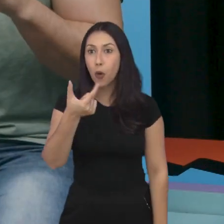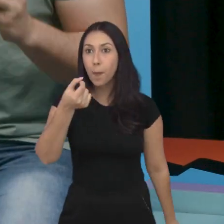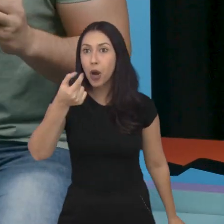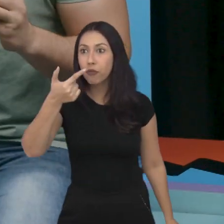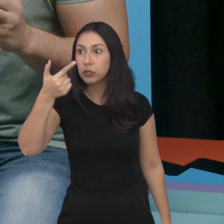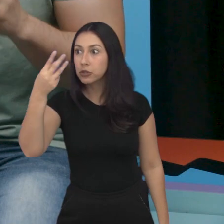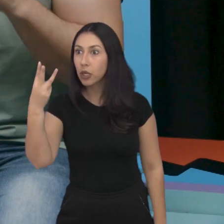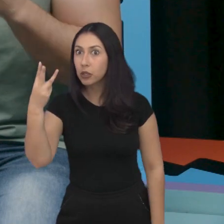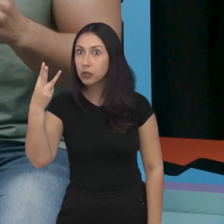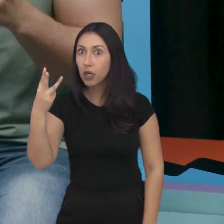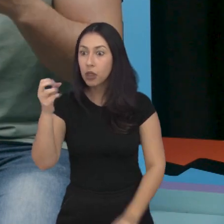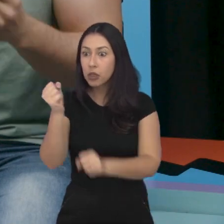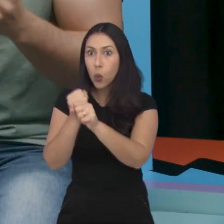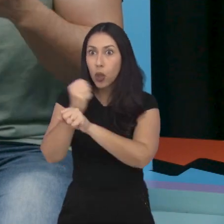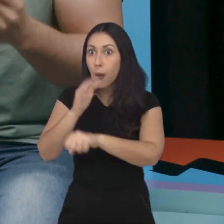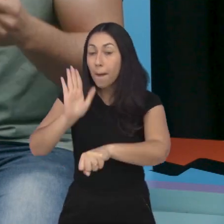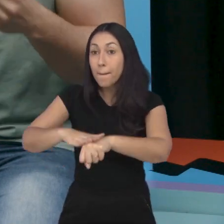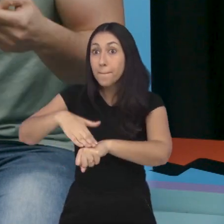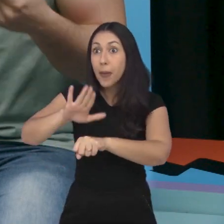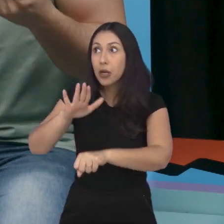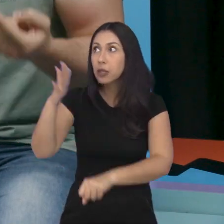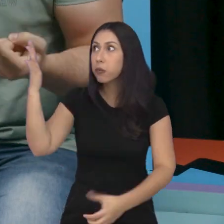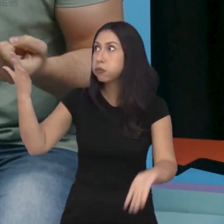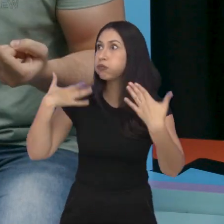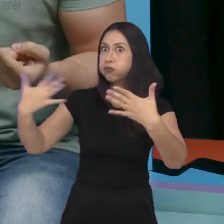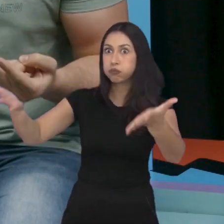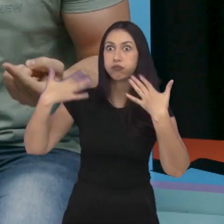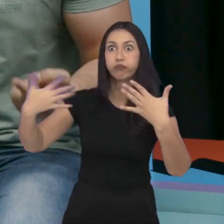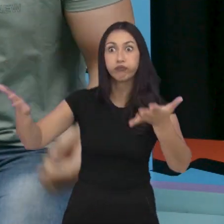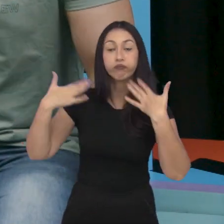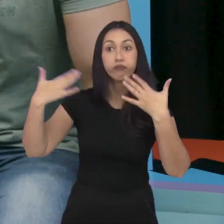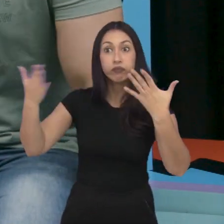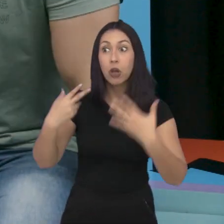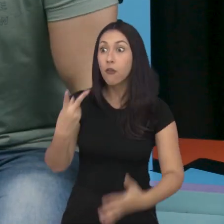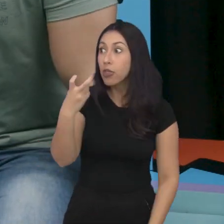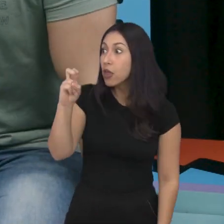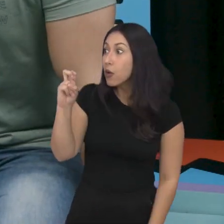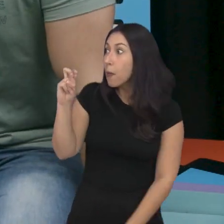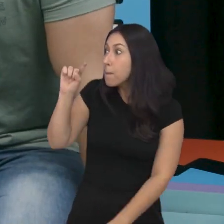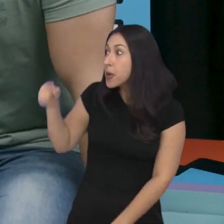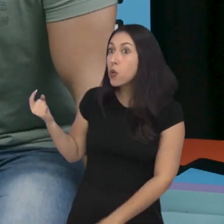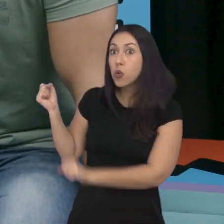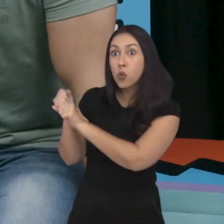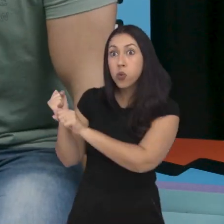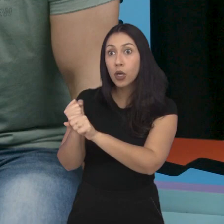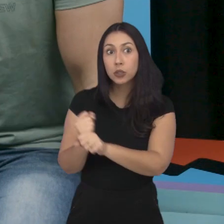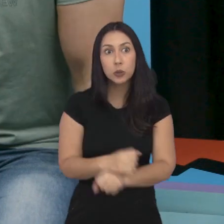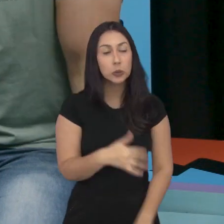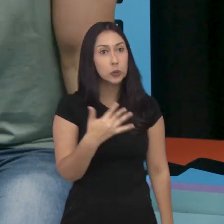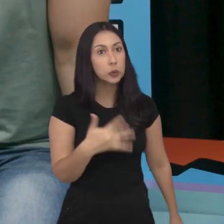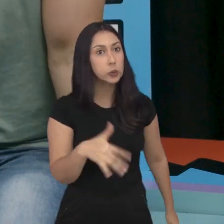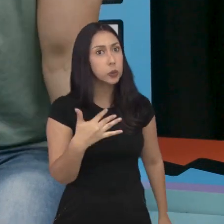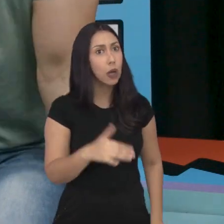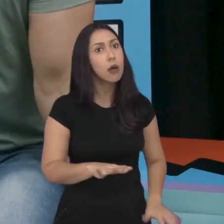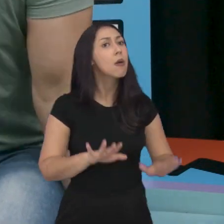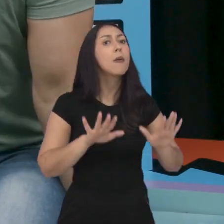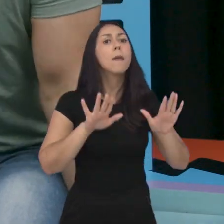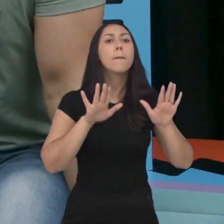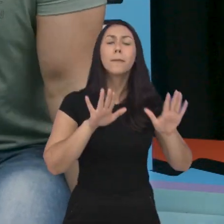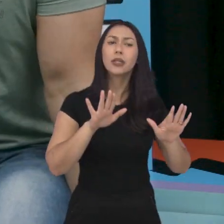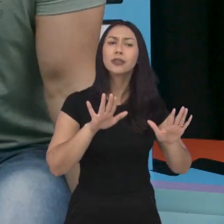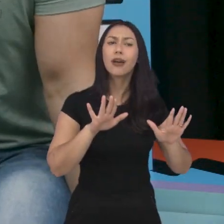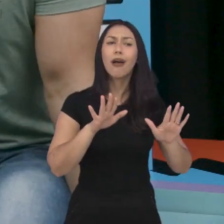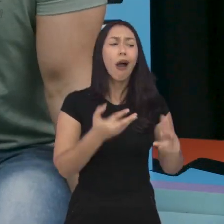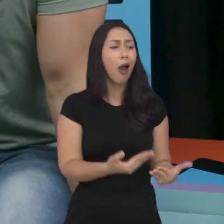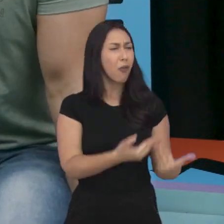mais quente em 125 mil anos. Olha só. Muita coisa, né? Uhum. Bom, até que ponto